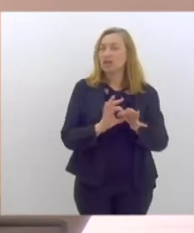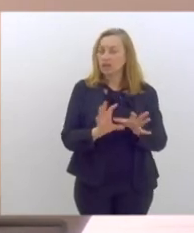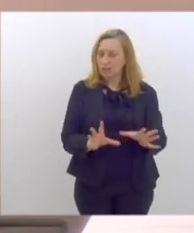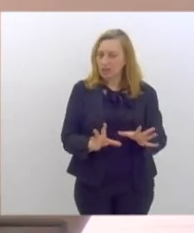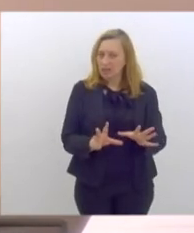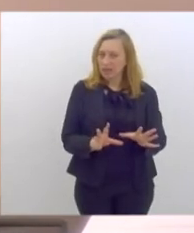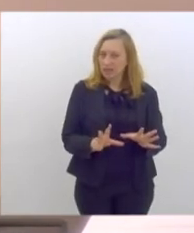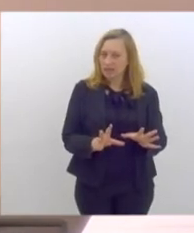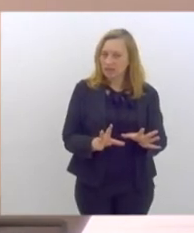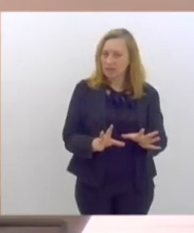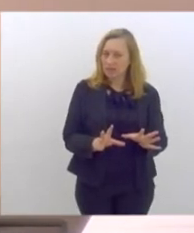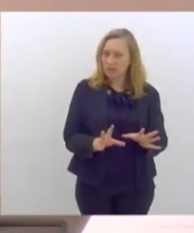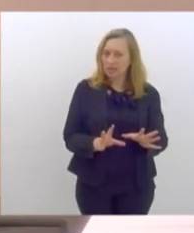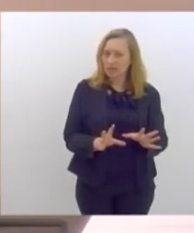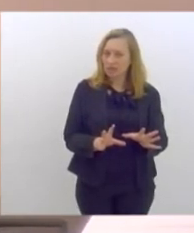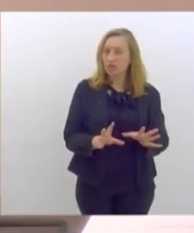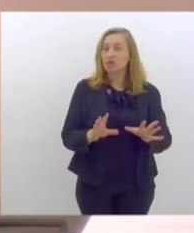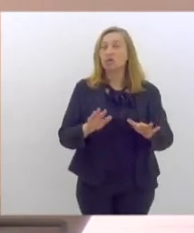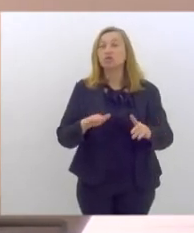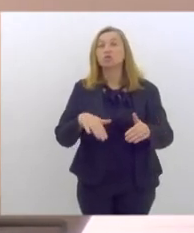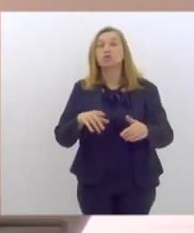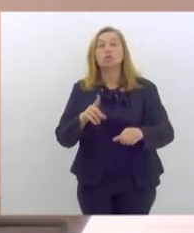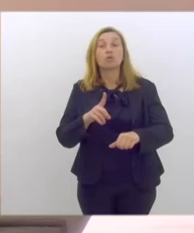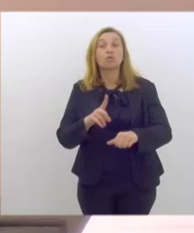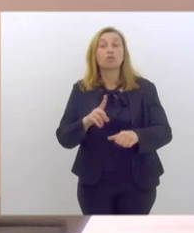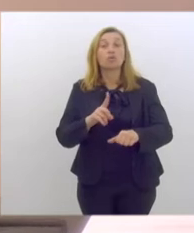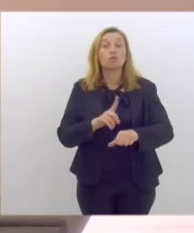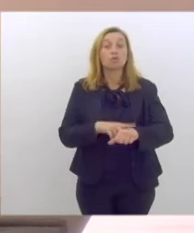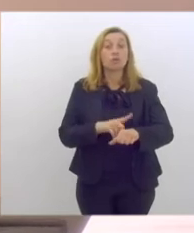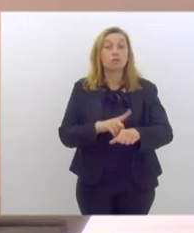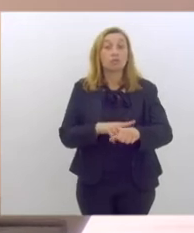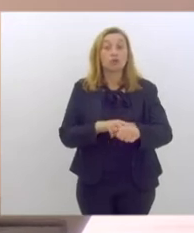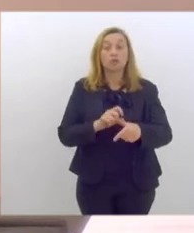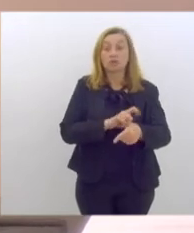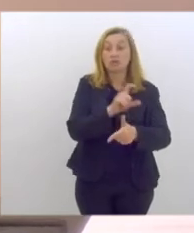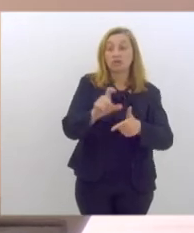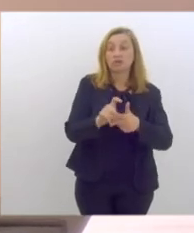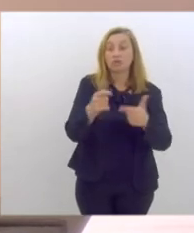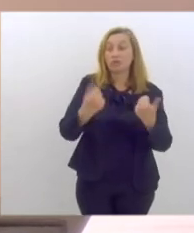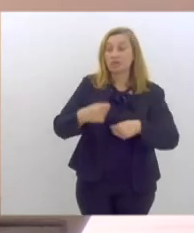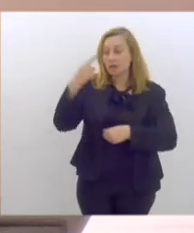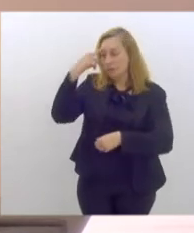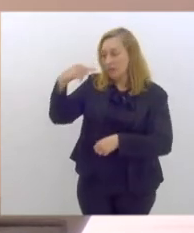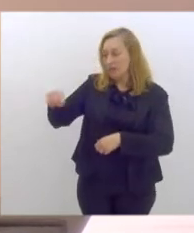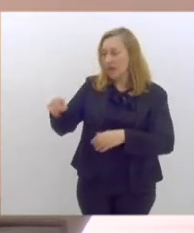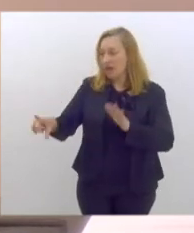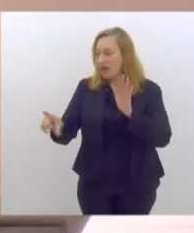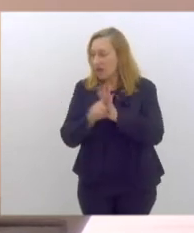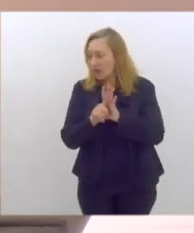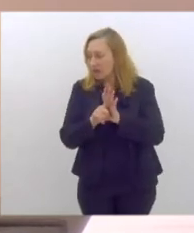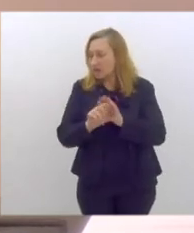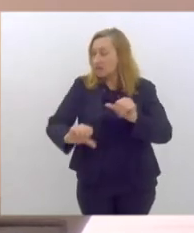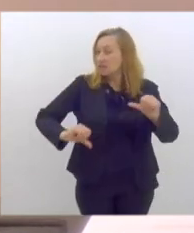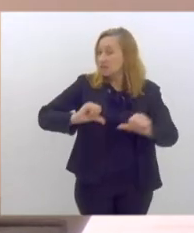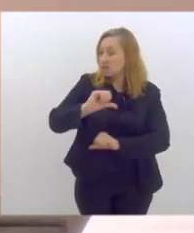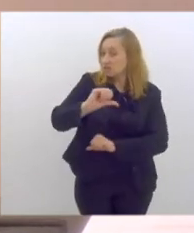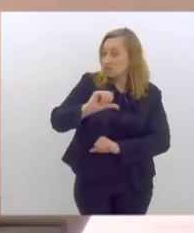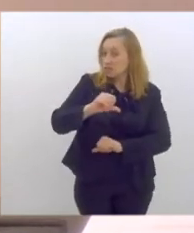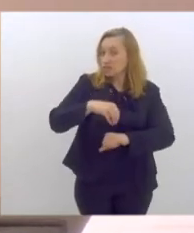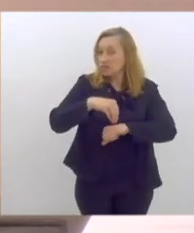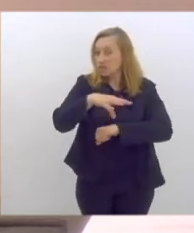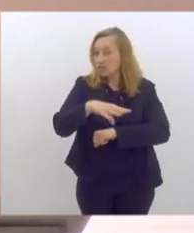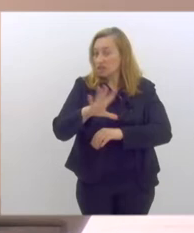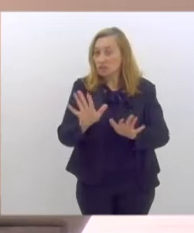autorizativa quando o Executivo precisa mandar lei e ai a transformação